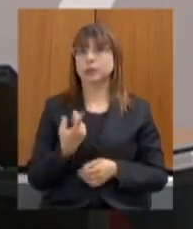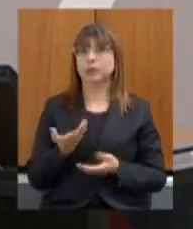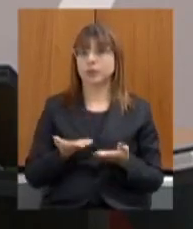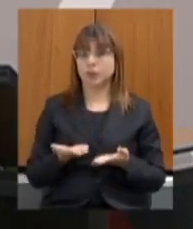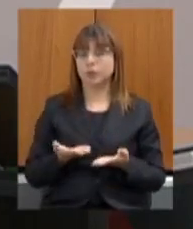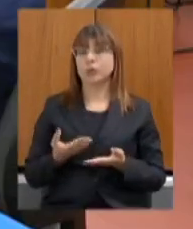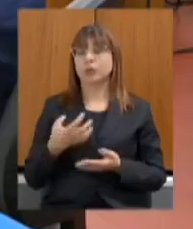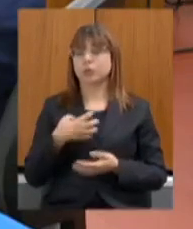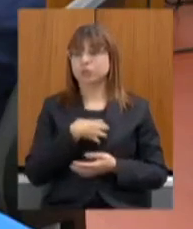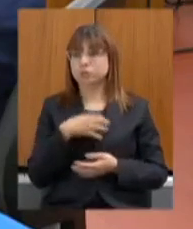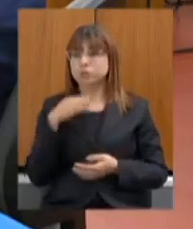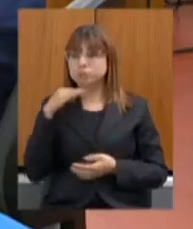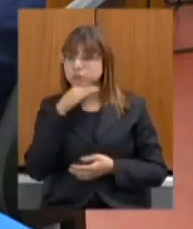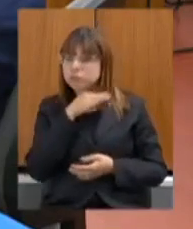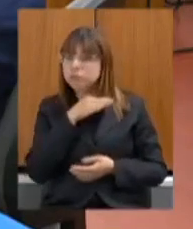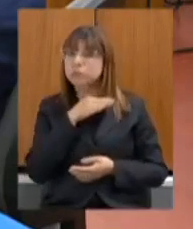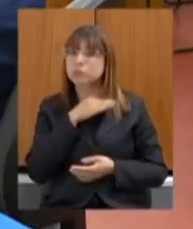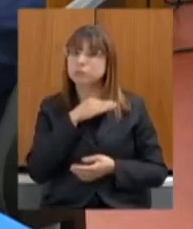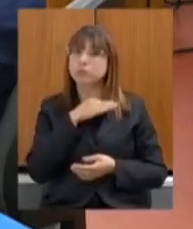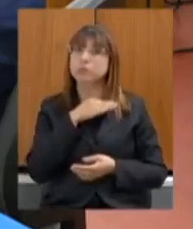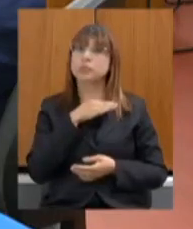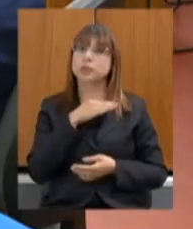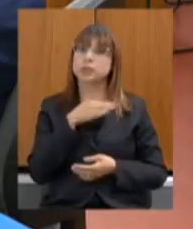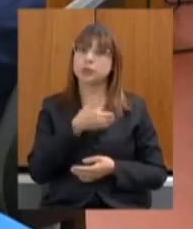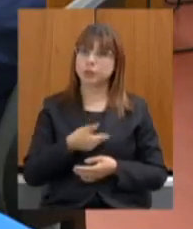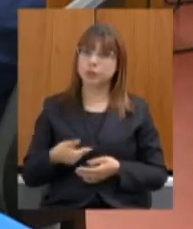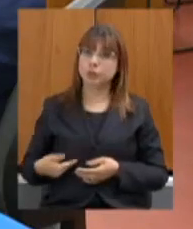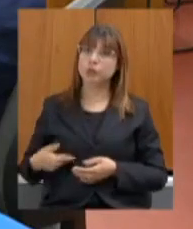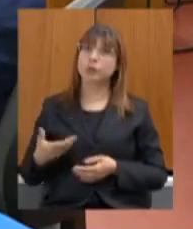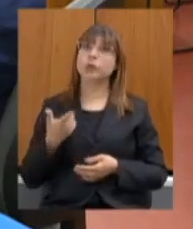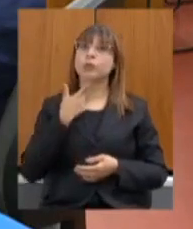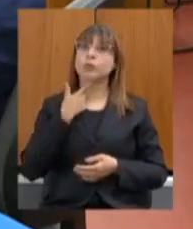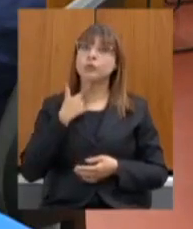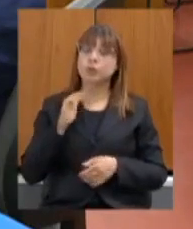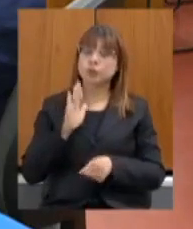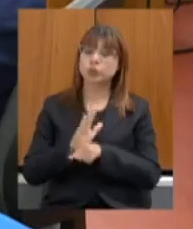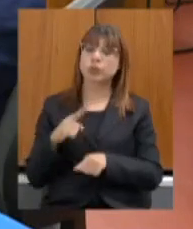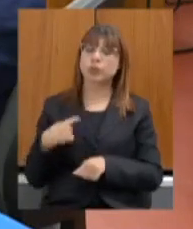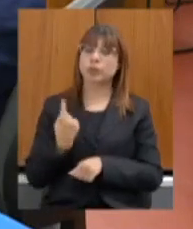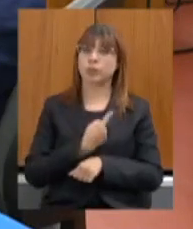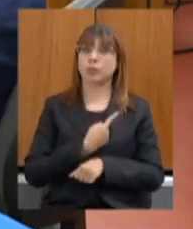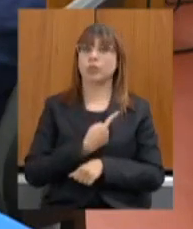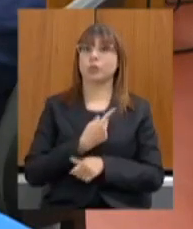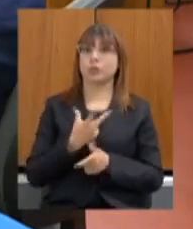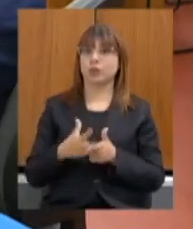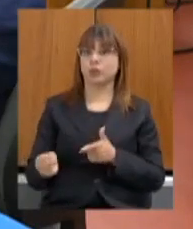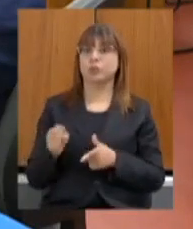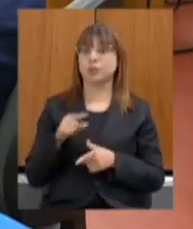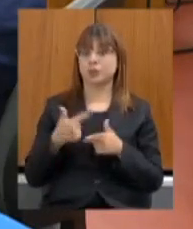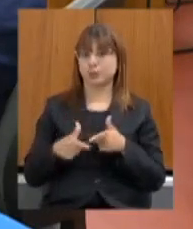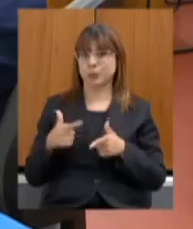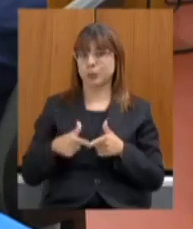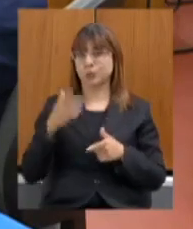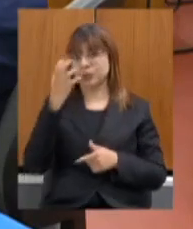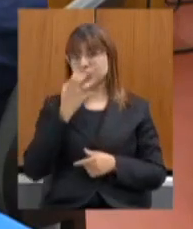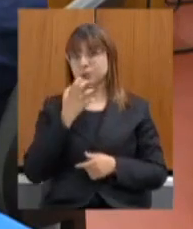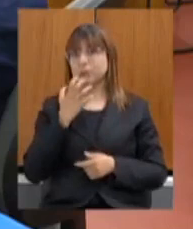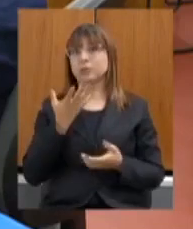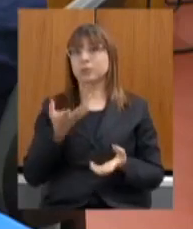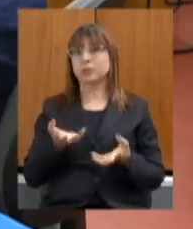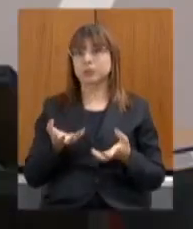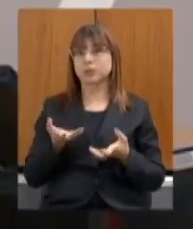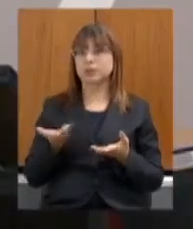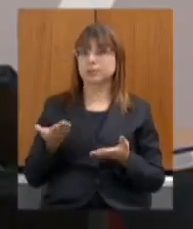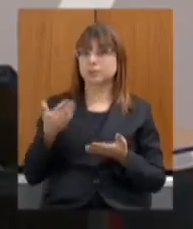a vontade de nos ajudar a vencer esse problema que para nós é tão sério. Então, eu quero,